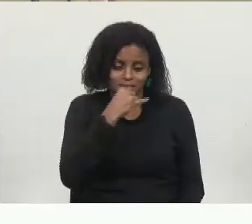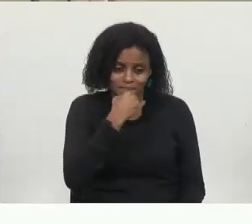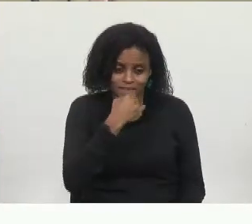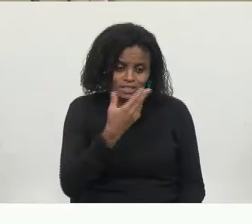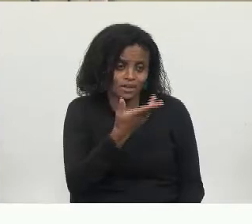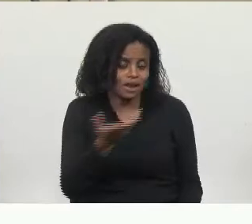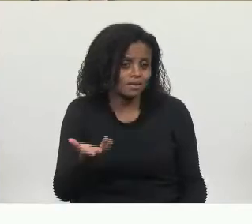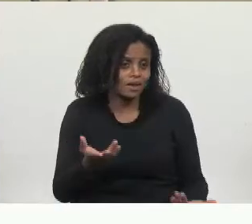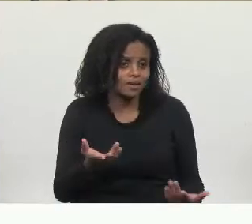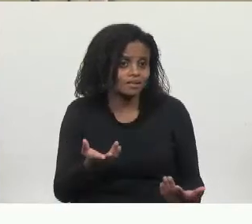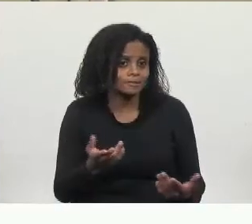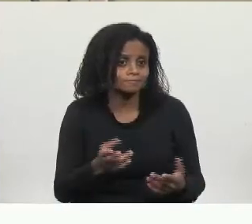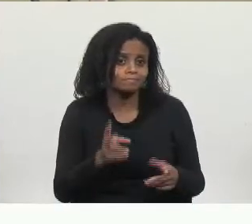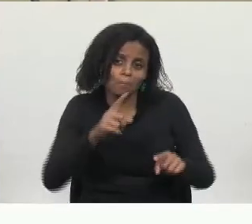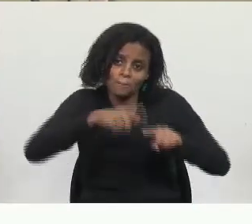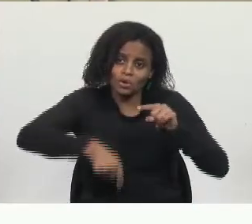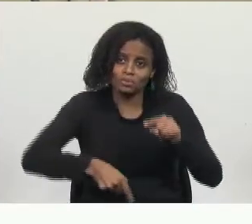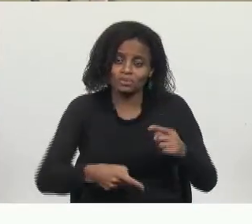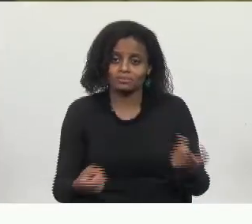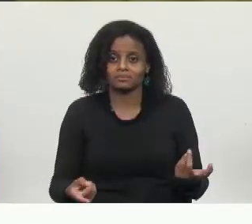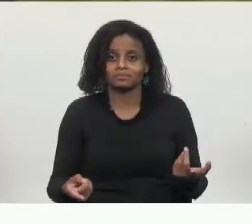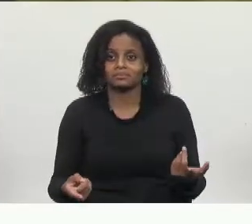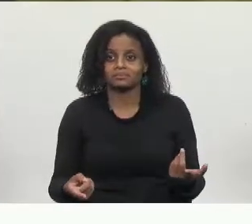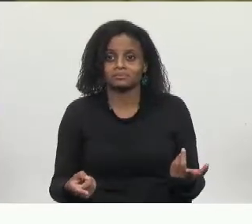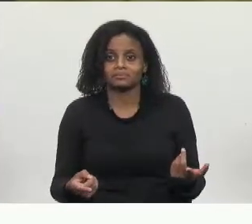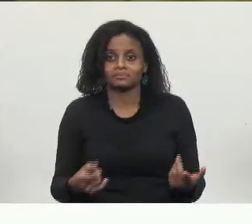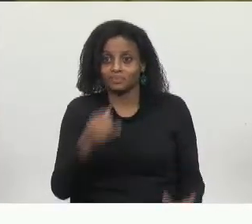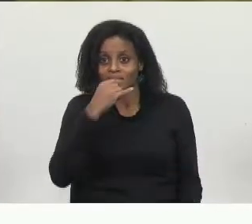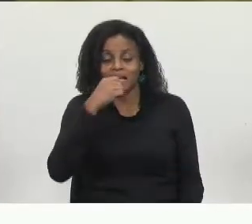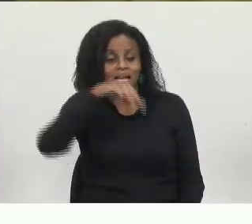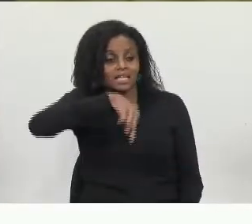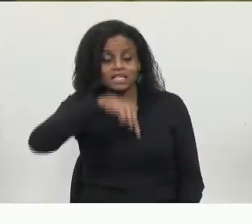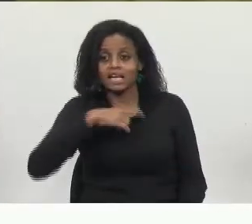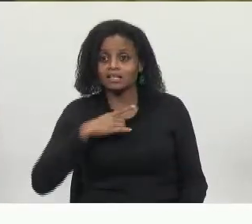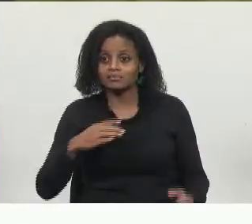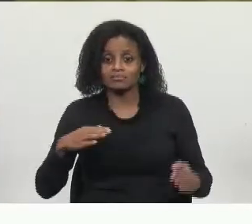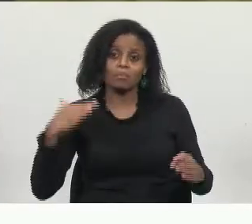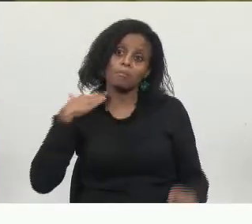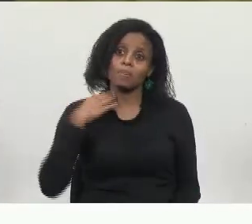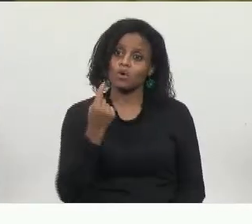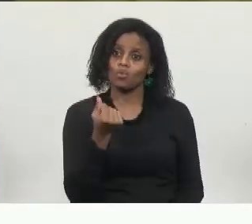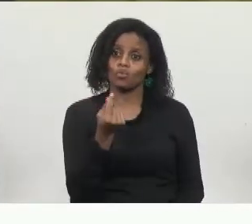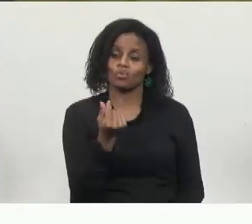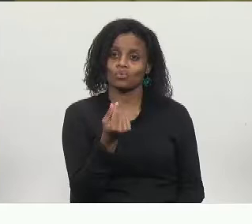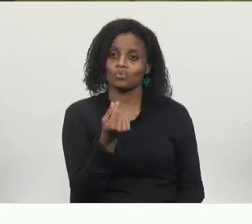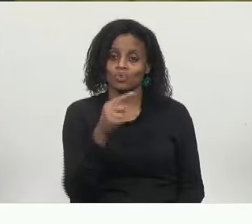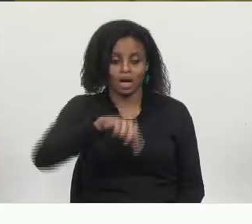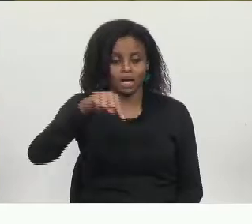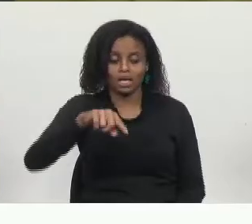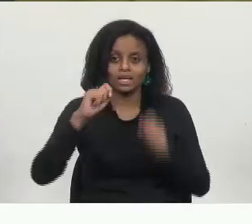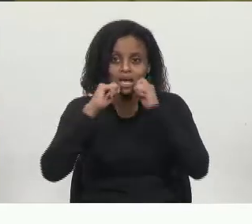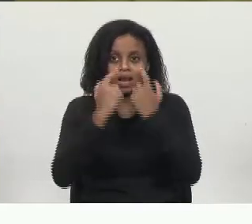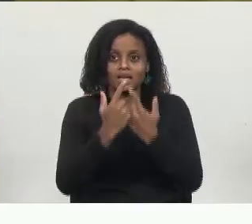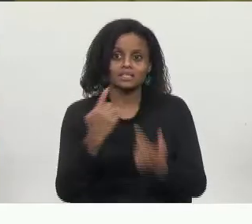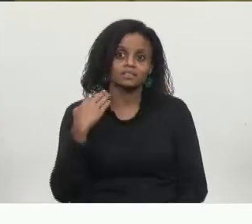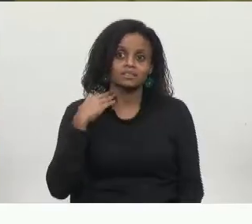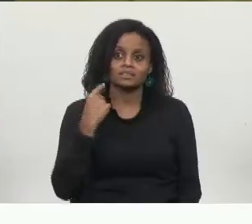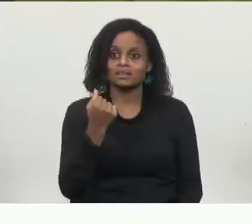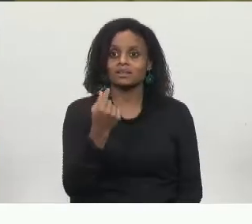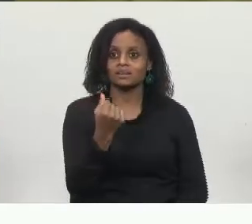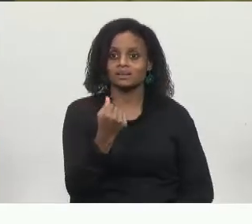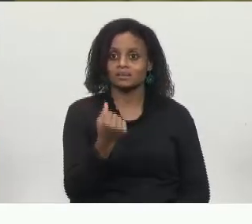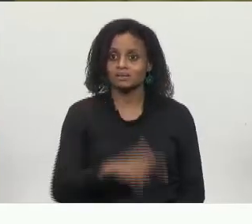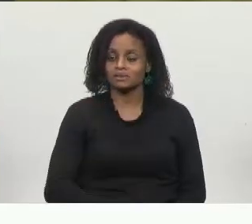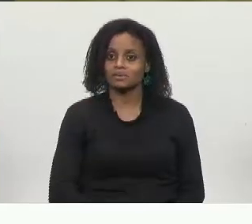tem que repensar. Deputado Márcio, eu vou além. Aqui tem caixa eletrônico. Aqui tem caixa eletrônico, tem abastecimento de caixa